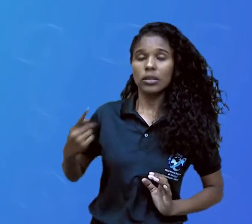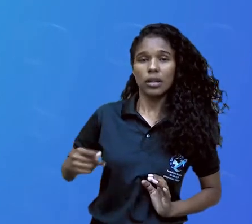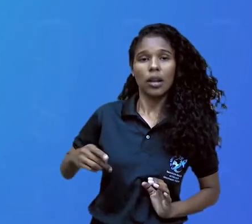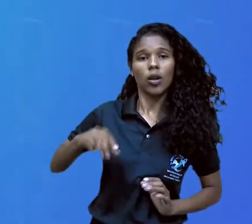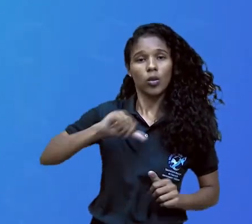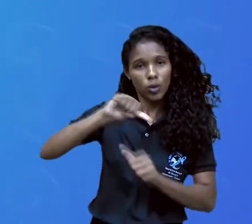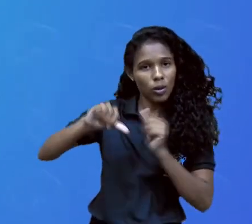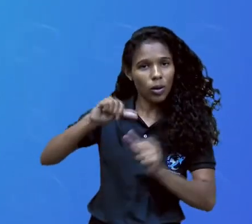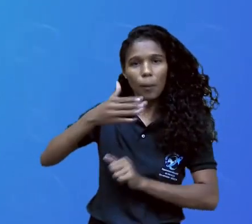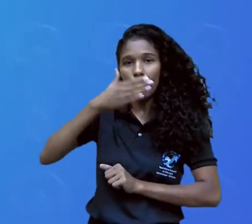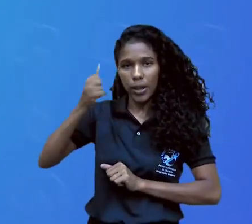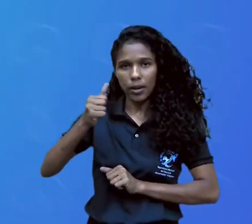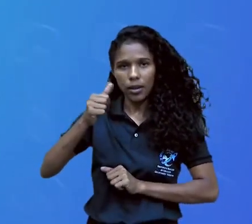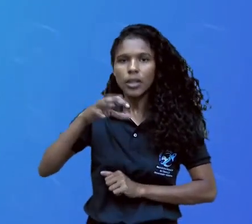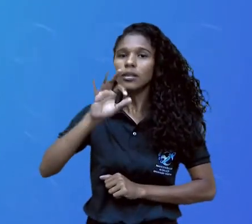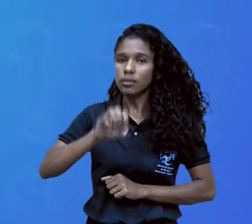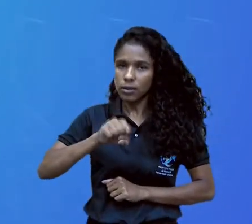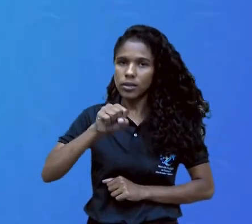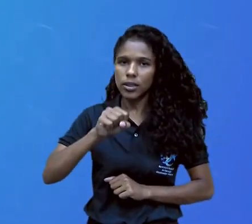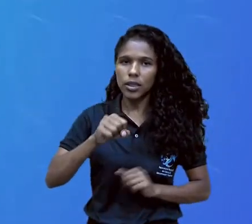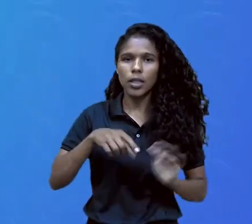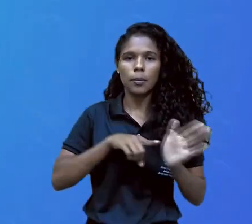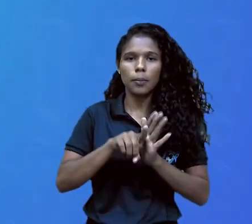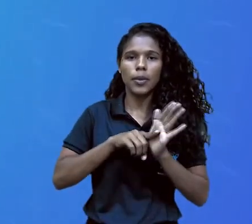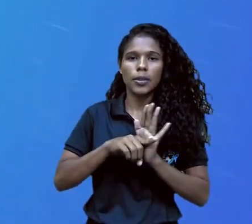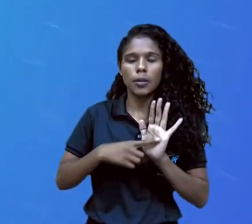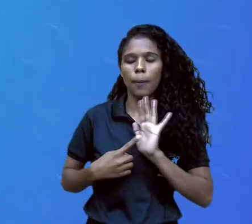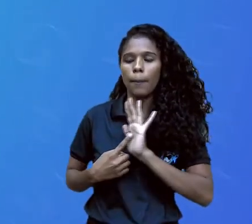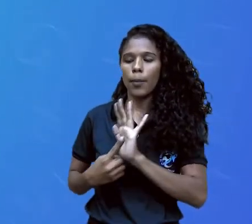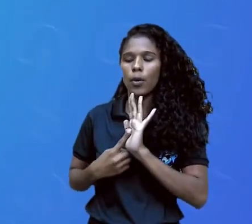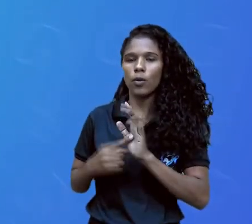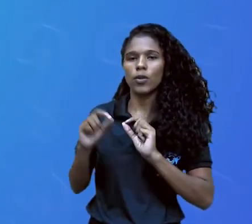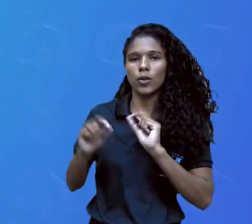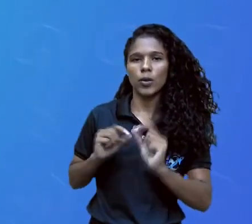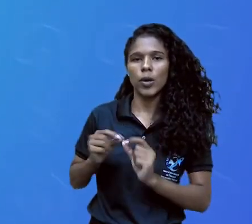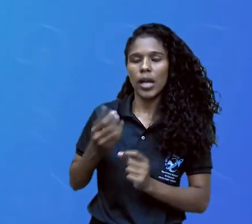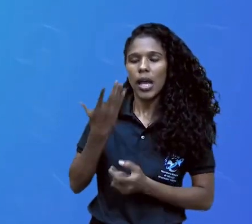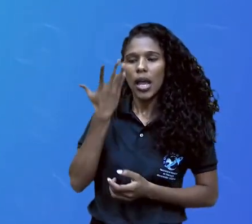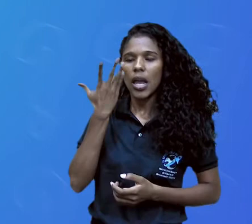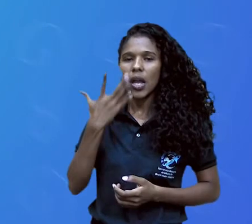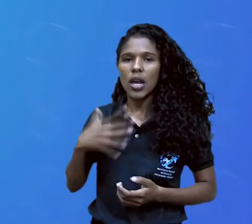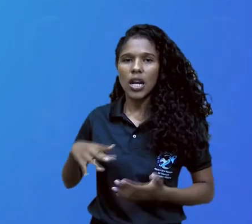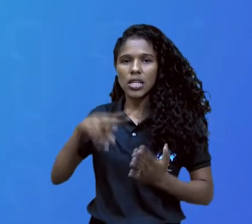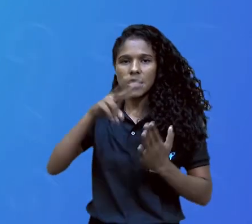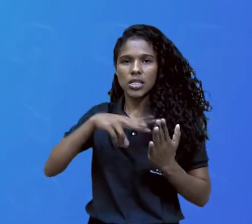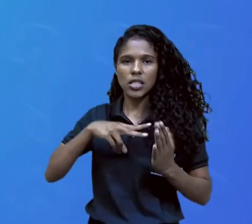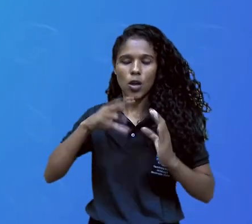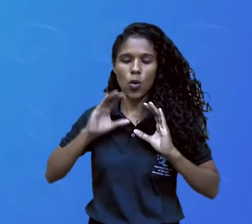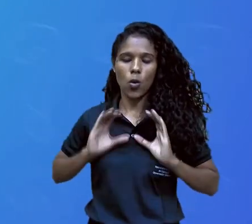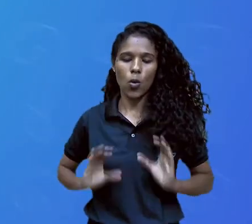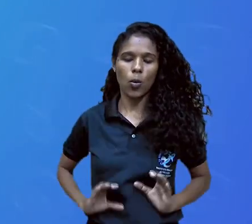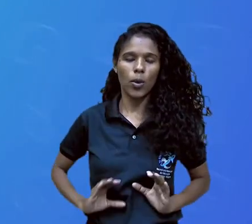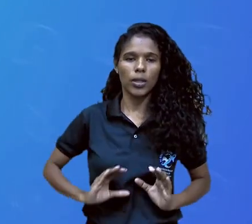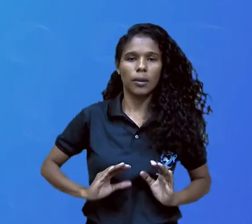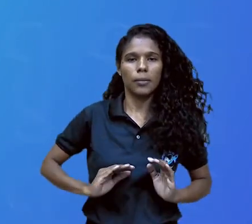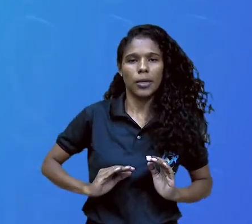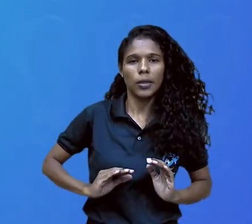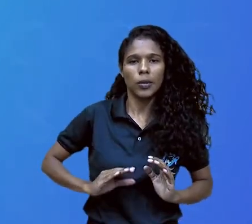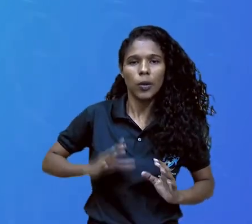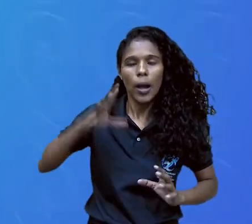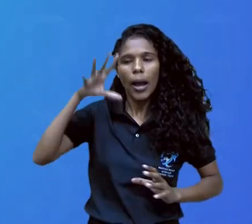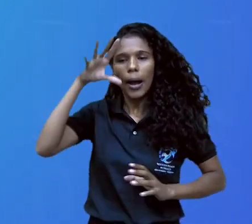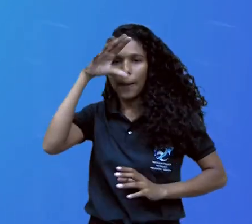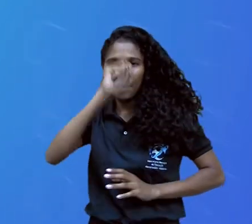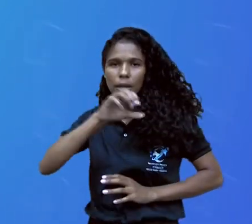norte-americano concluiu que os benefícios não são apenas cognitivos, mas também comportamentais. Perceberam também que com esse